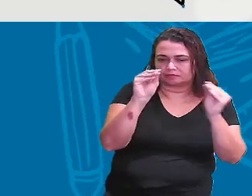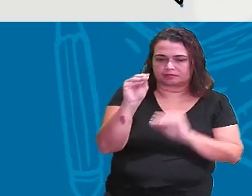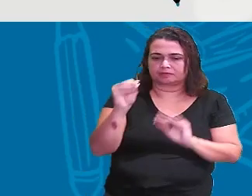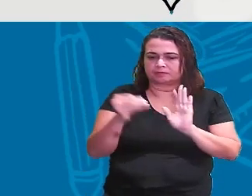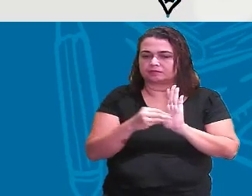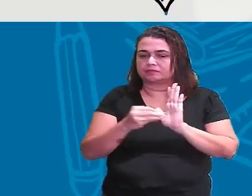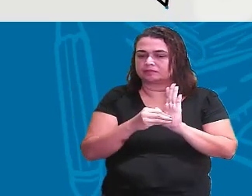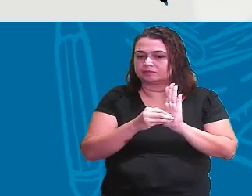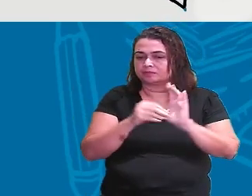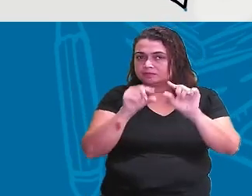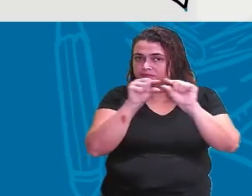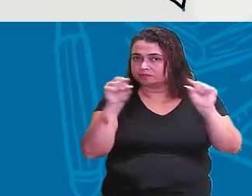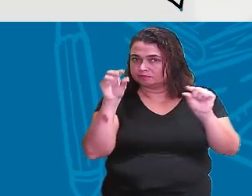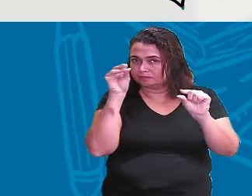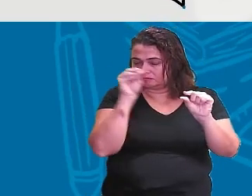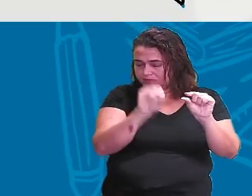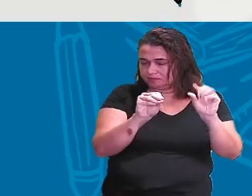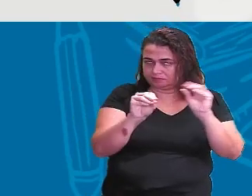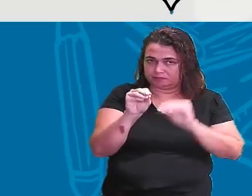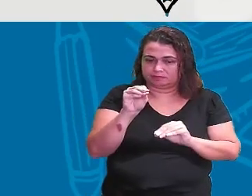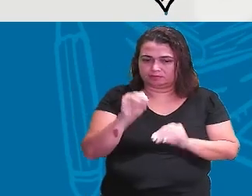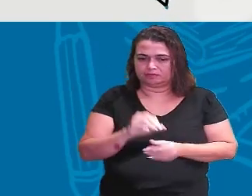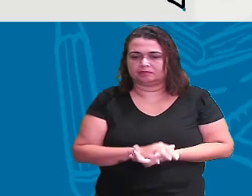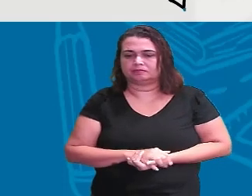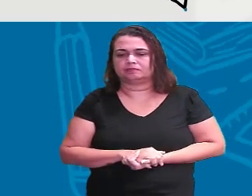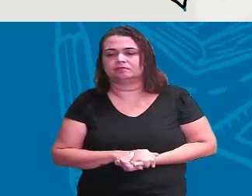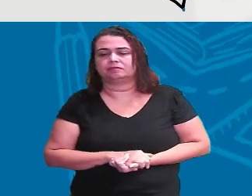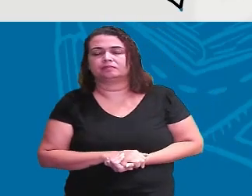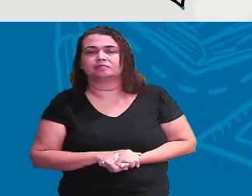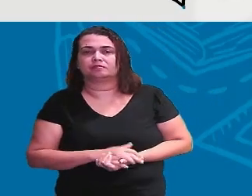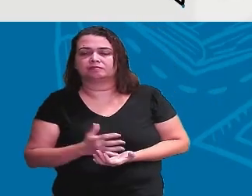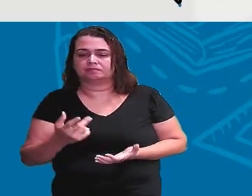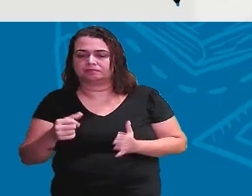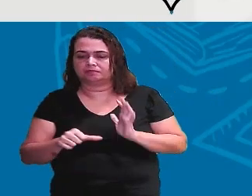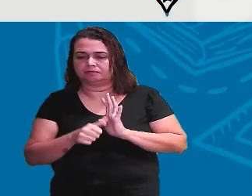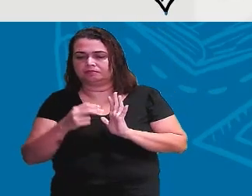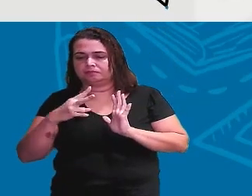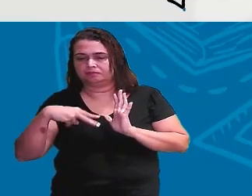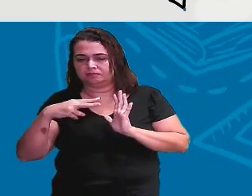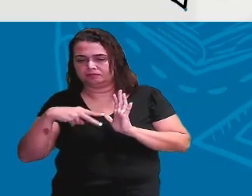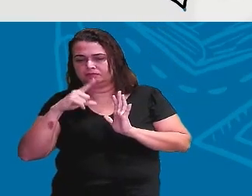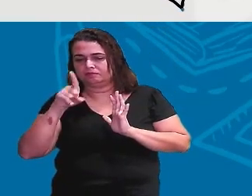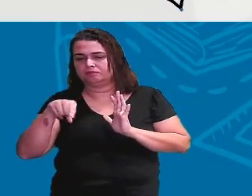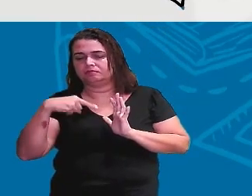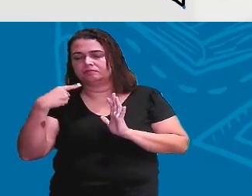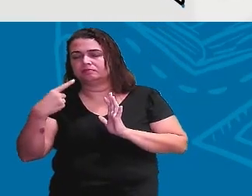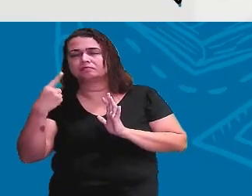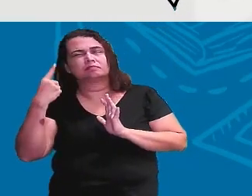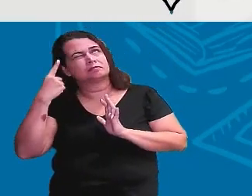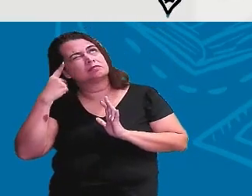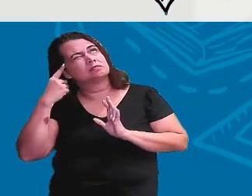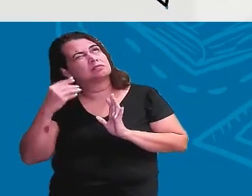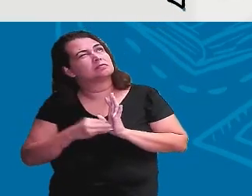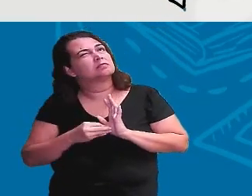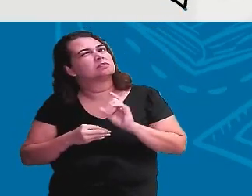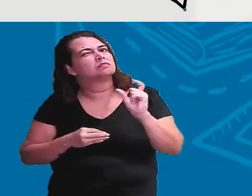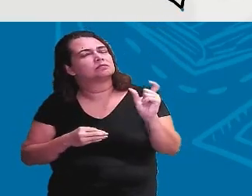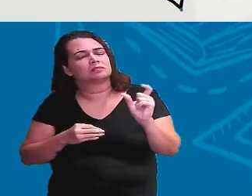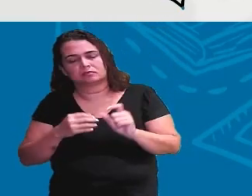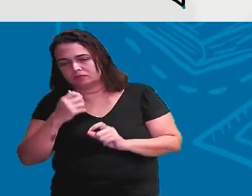vai completar, tá certo? Vejam só, eu primeiro vou fazer a leitura e depois a gente vai completar cada uma